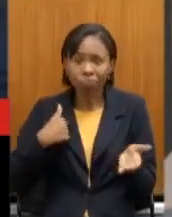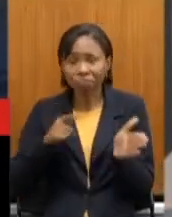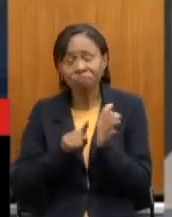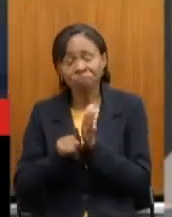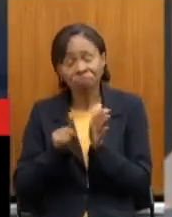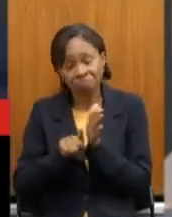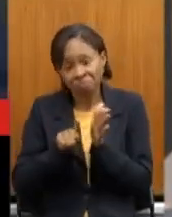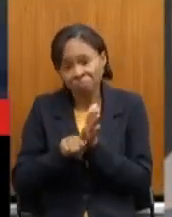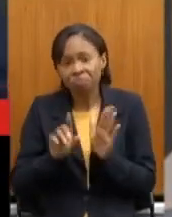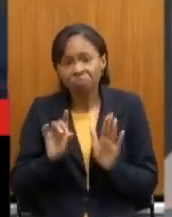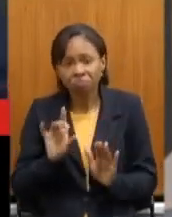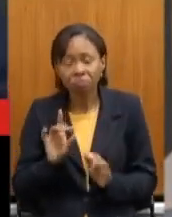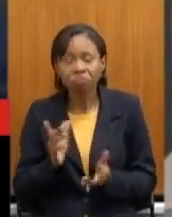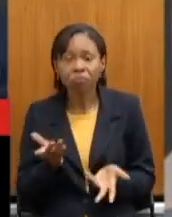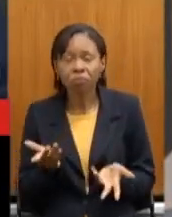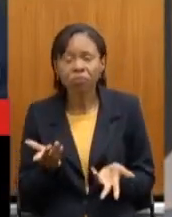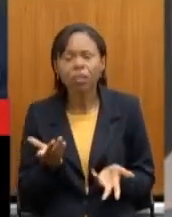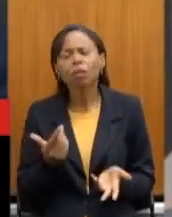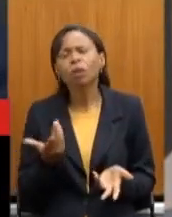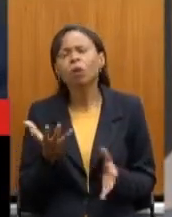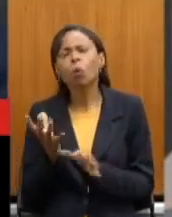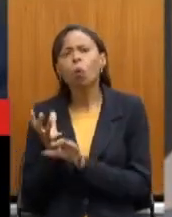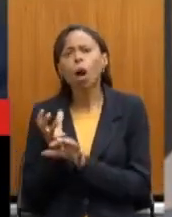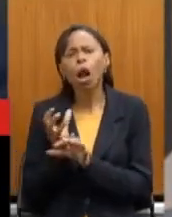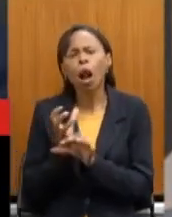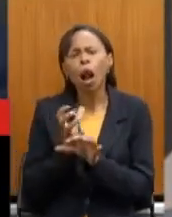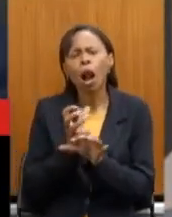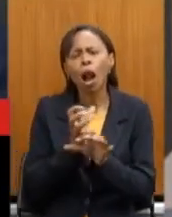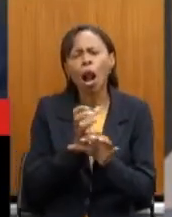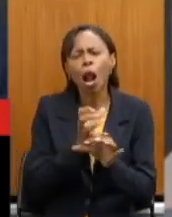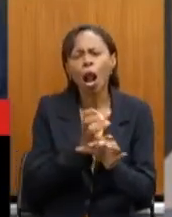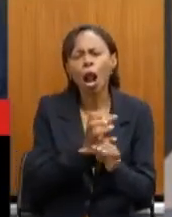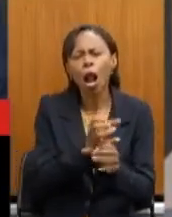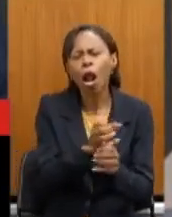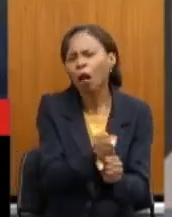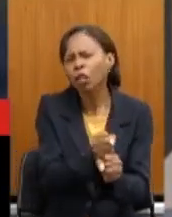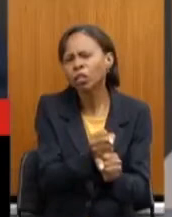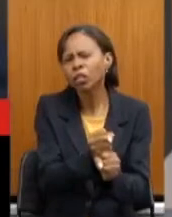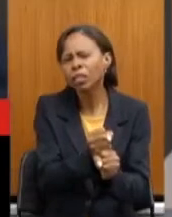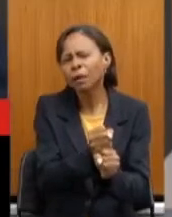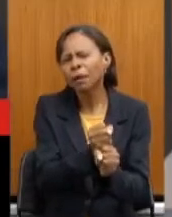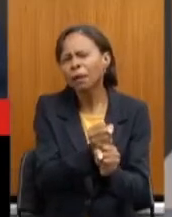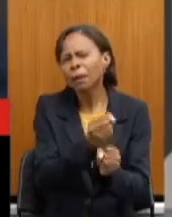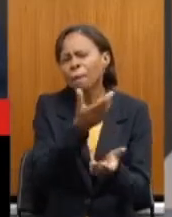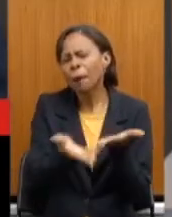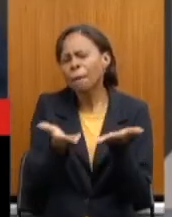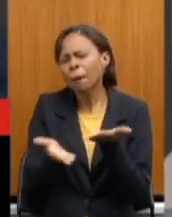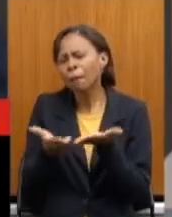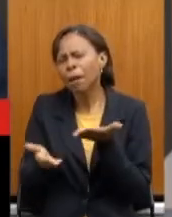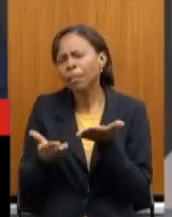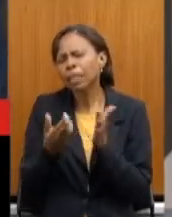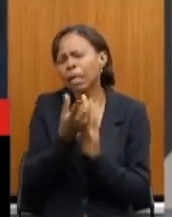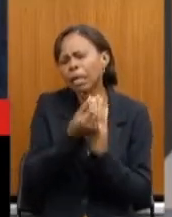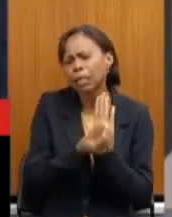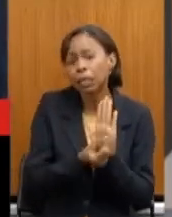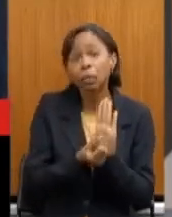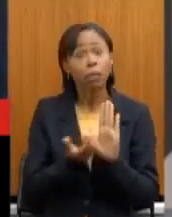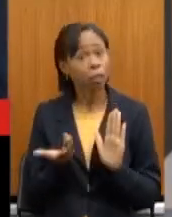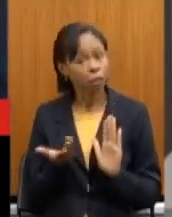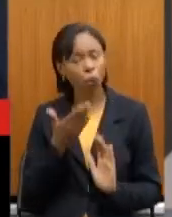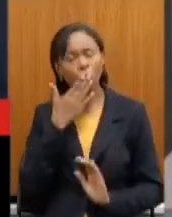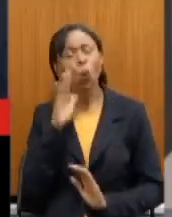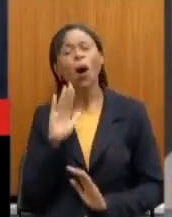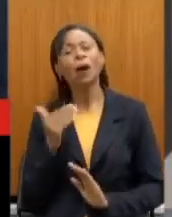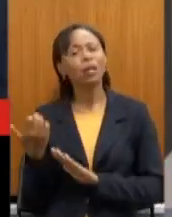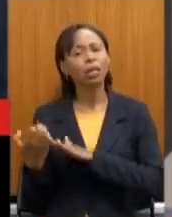algumas perguntas qual é o montante da renúncia de receita e quais as empresas que são beneficiadas